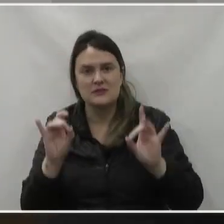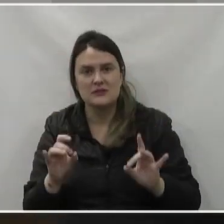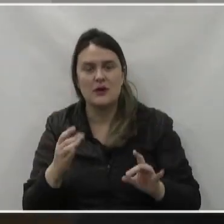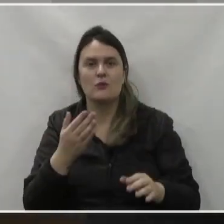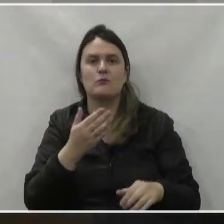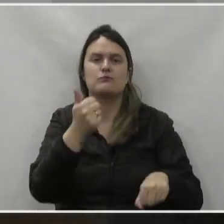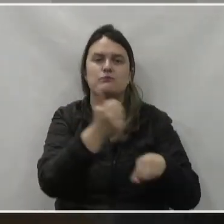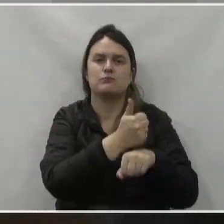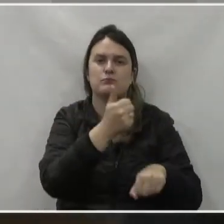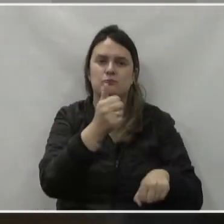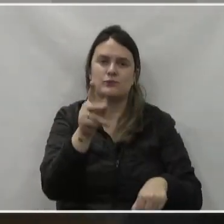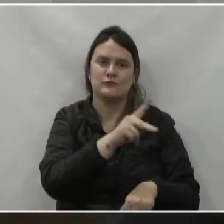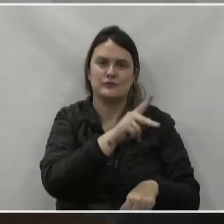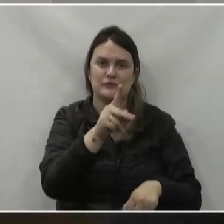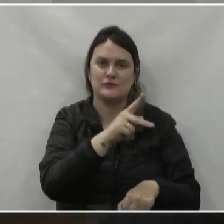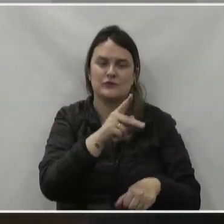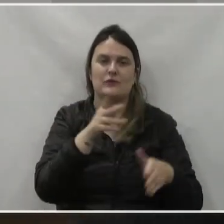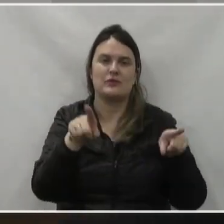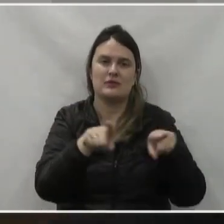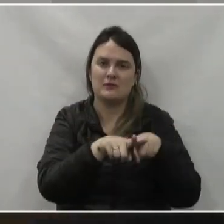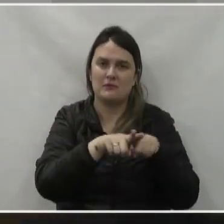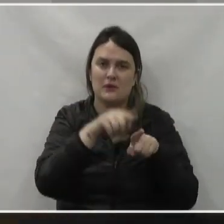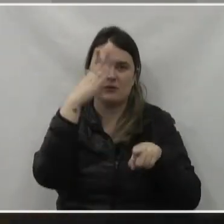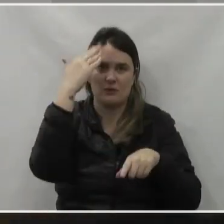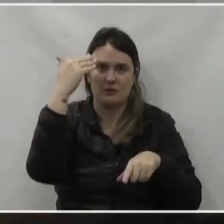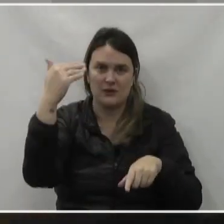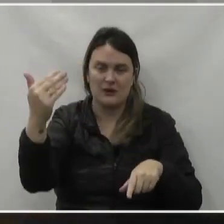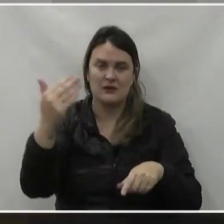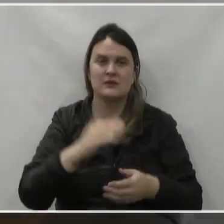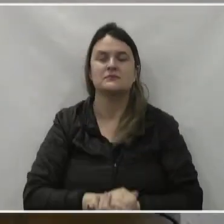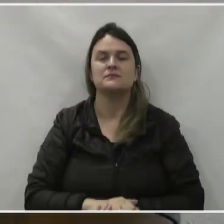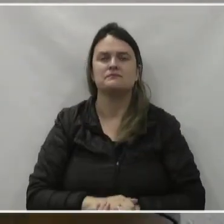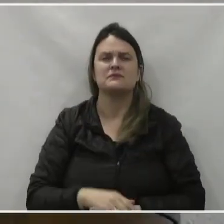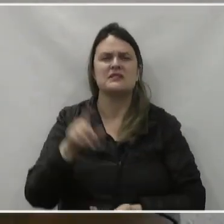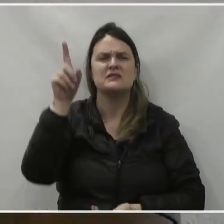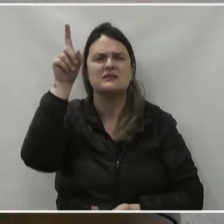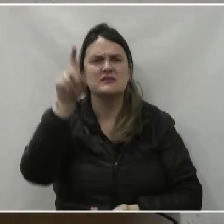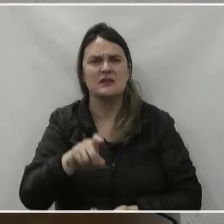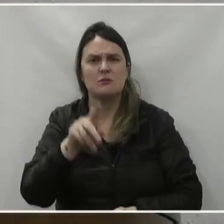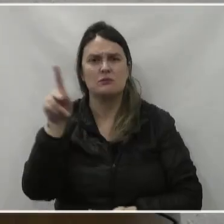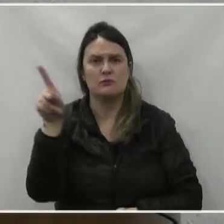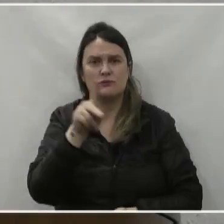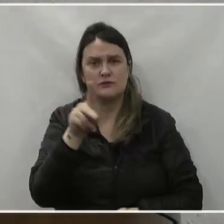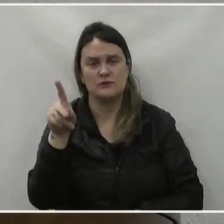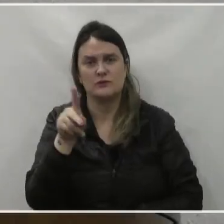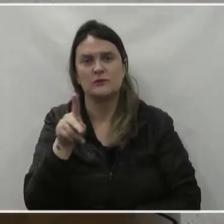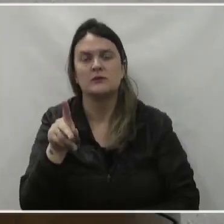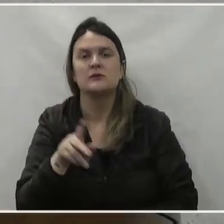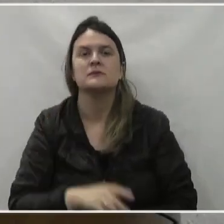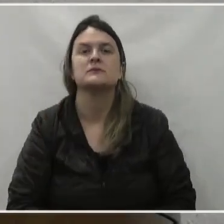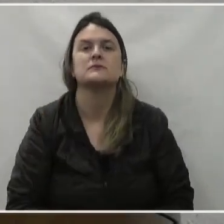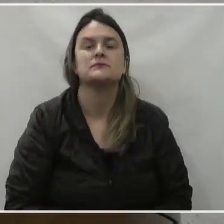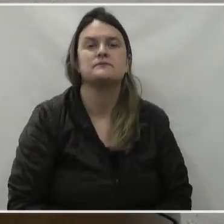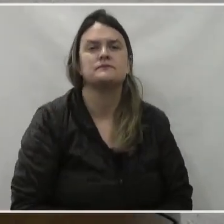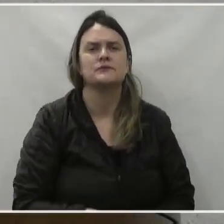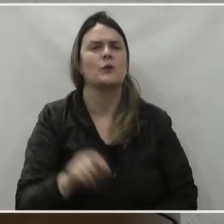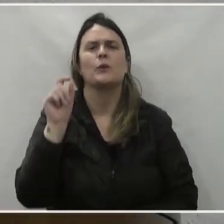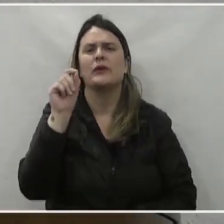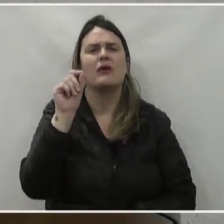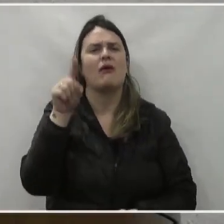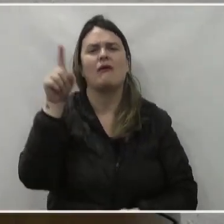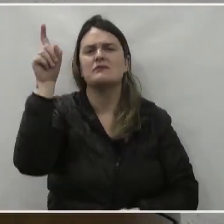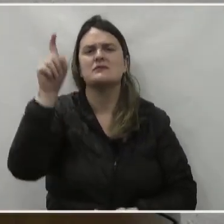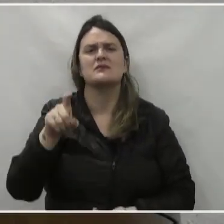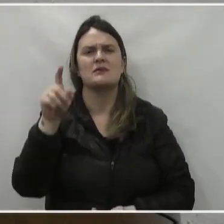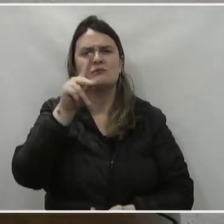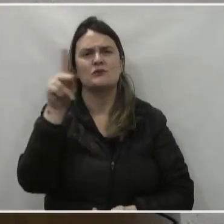colegas professores que foram homenageados. Ser professor. O que é ser professor